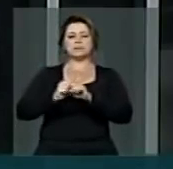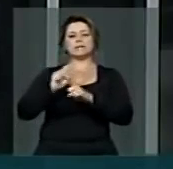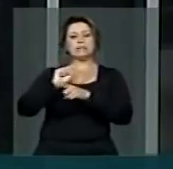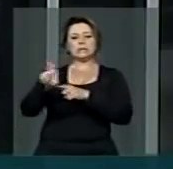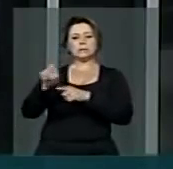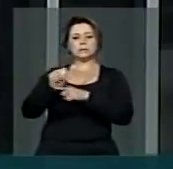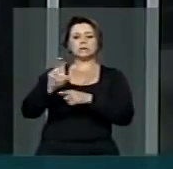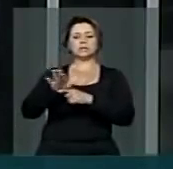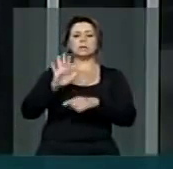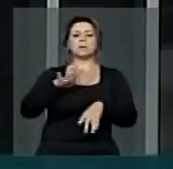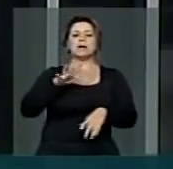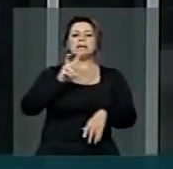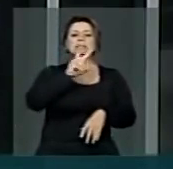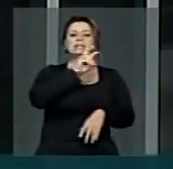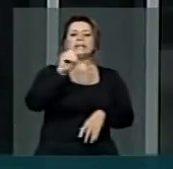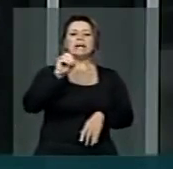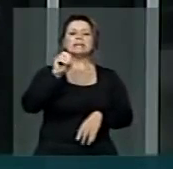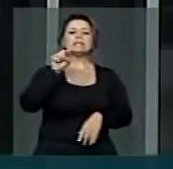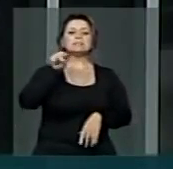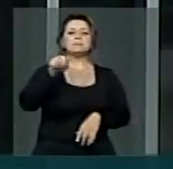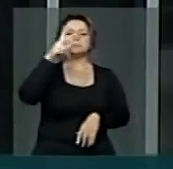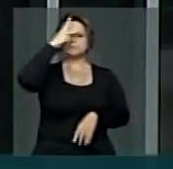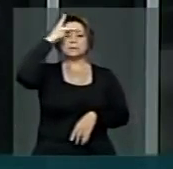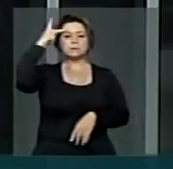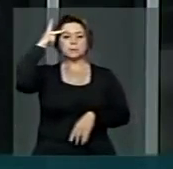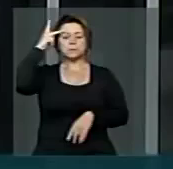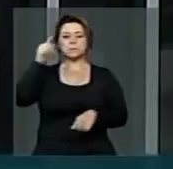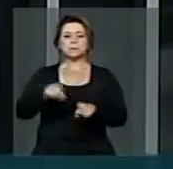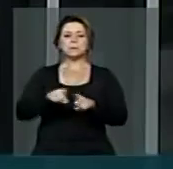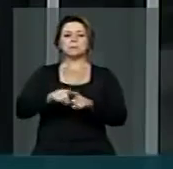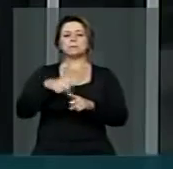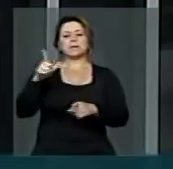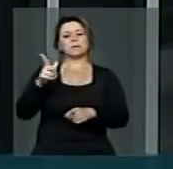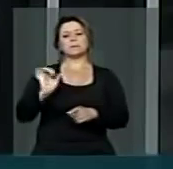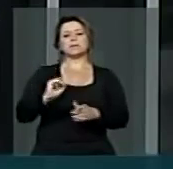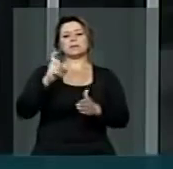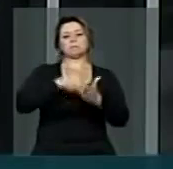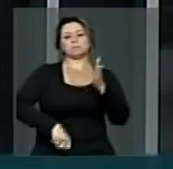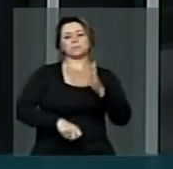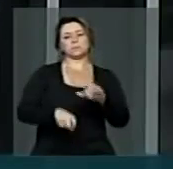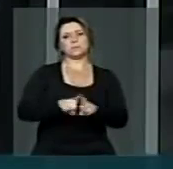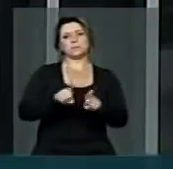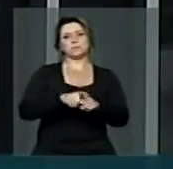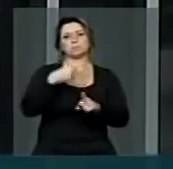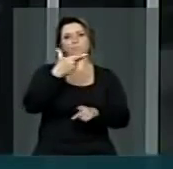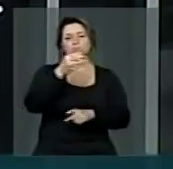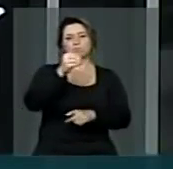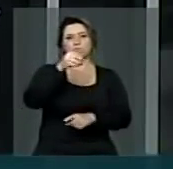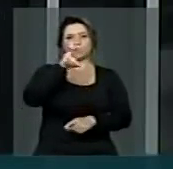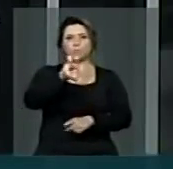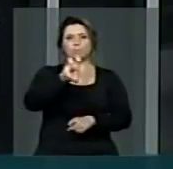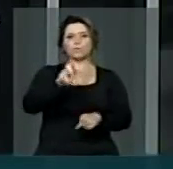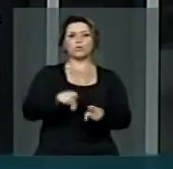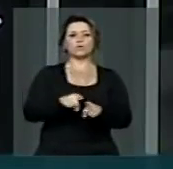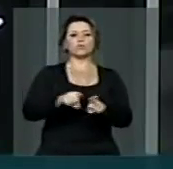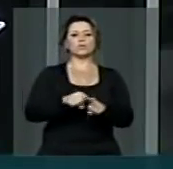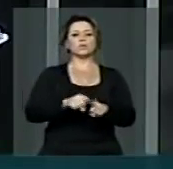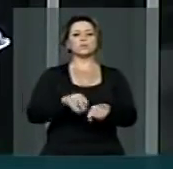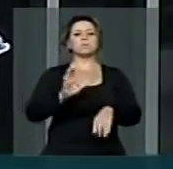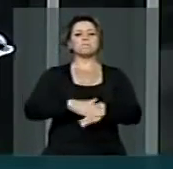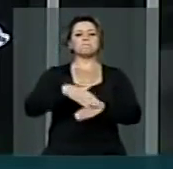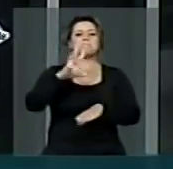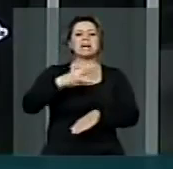que 500 mil de estudantes, seja pela via de isenções fiscais, que desde 2005 somam mais de